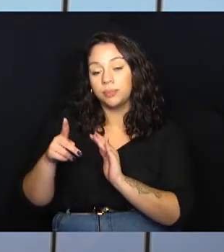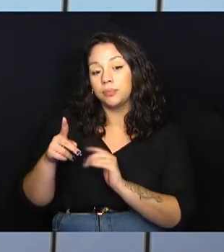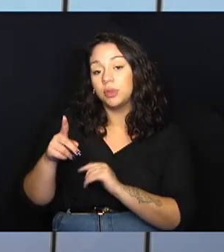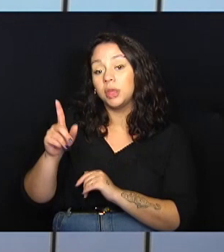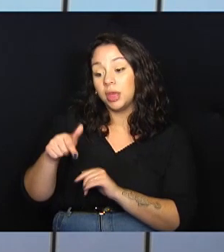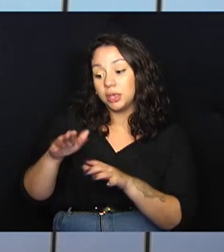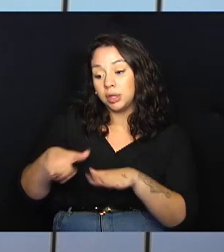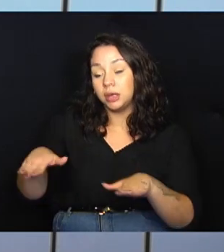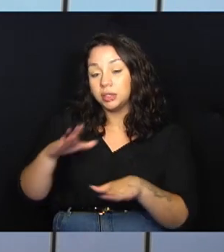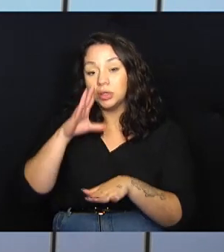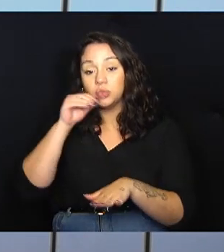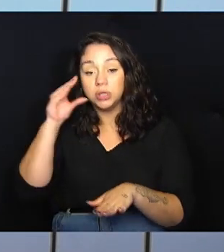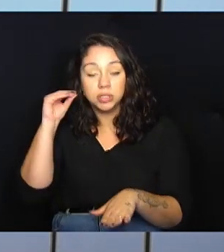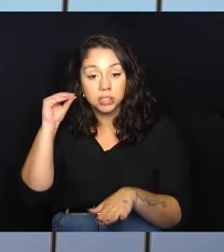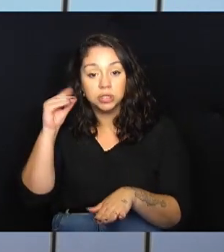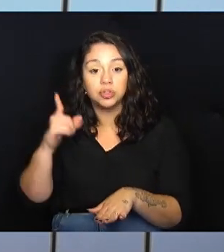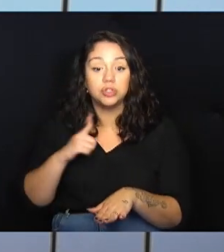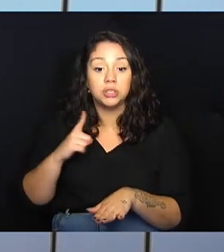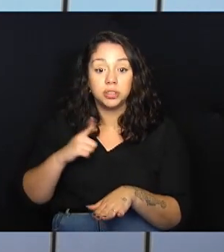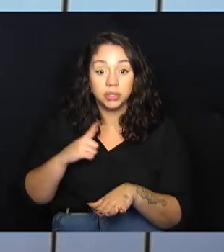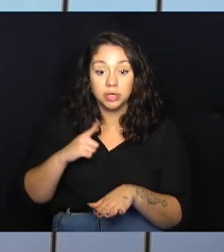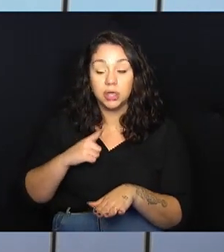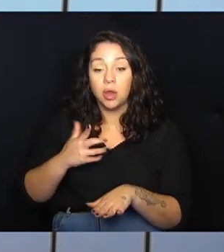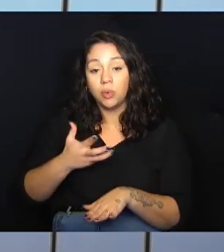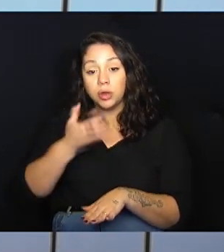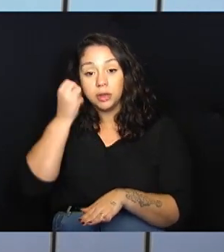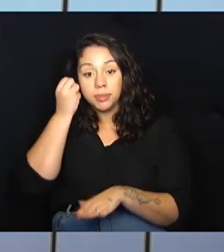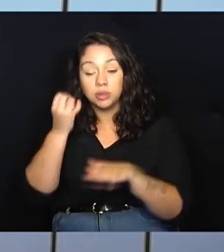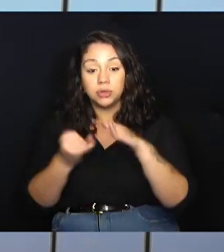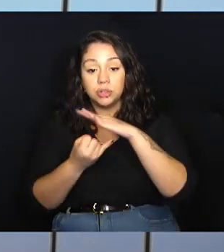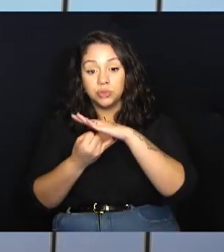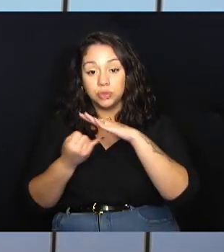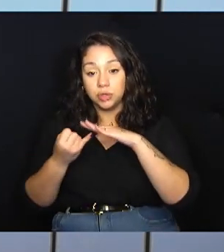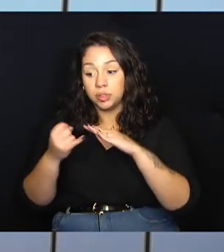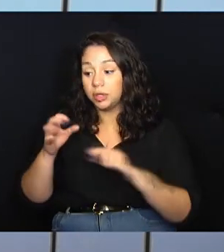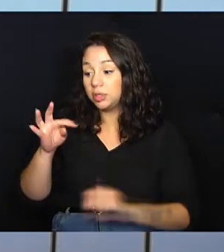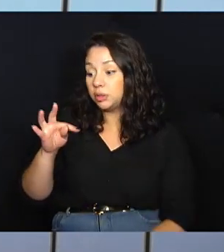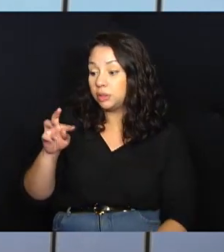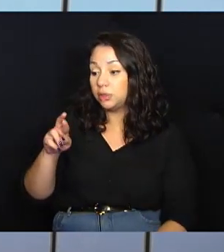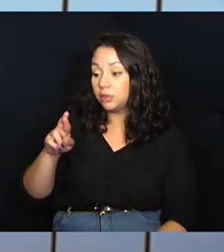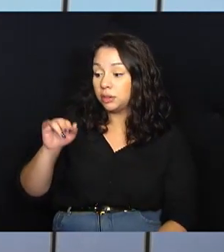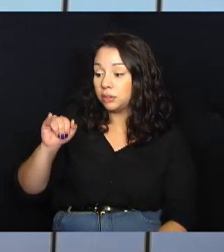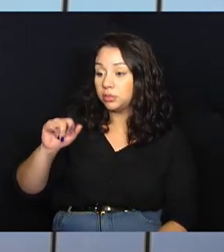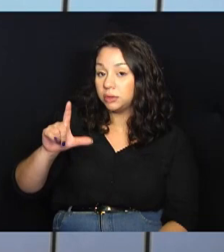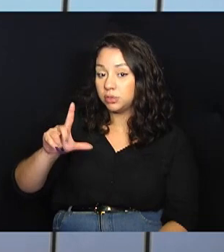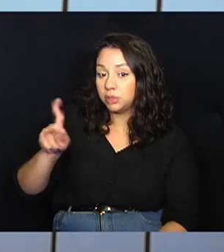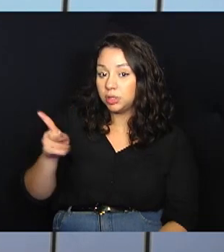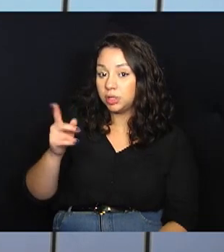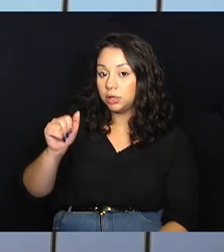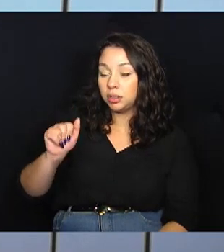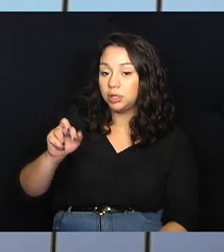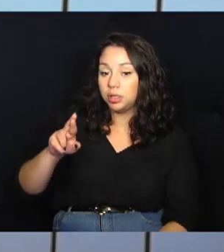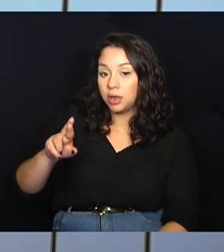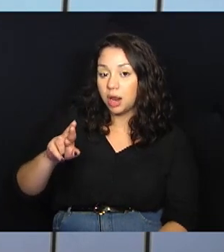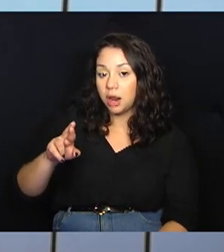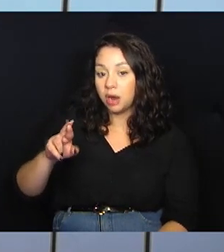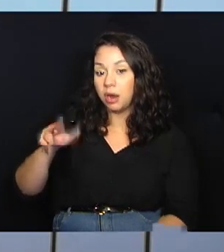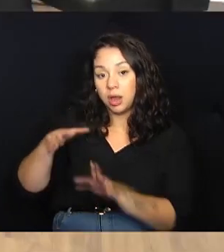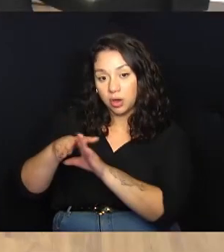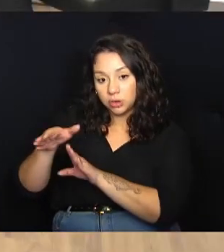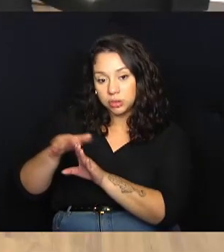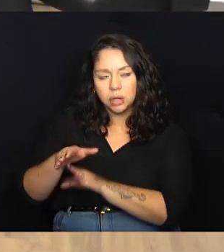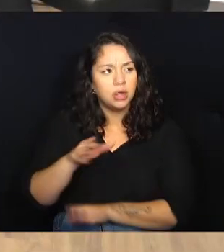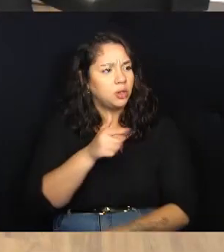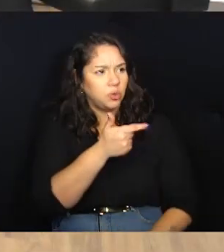crianças e adolescentes que estão em acolhimento institucional. Tá. E o Trilhar faz orientação. Mas não tem esse apadrinhamento? Não tem